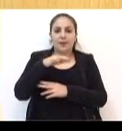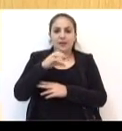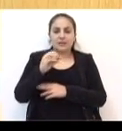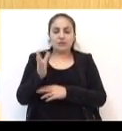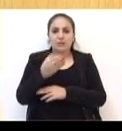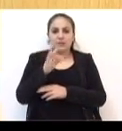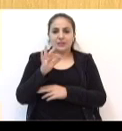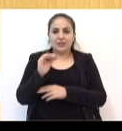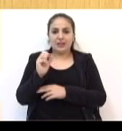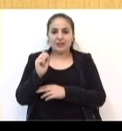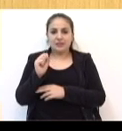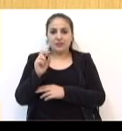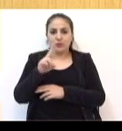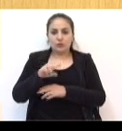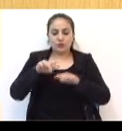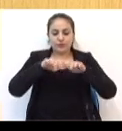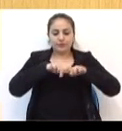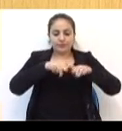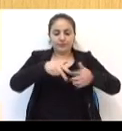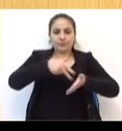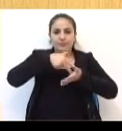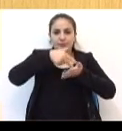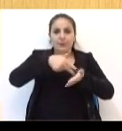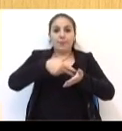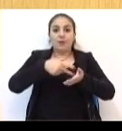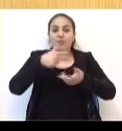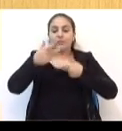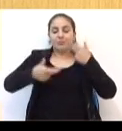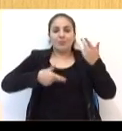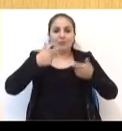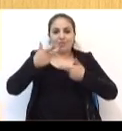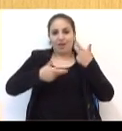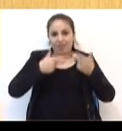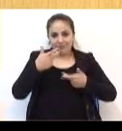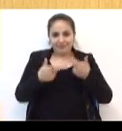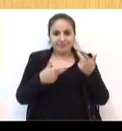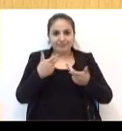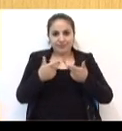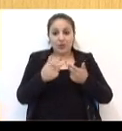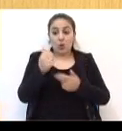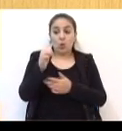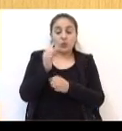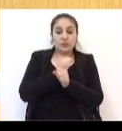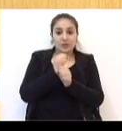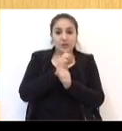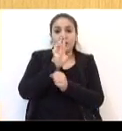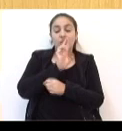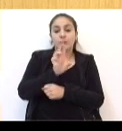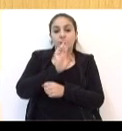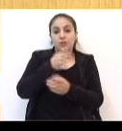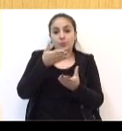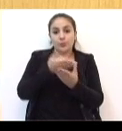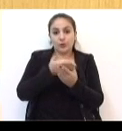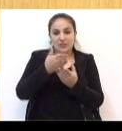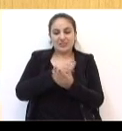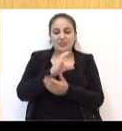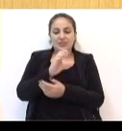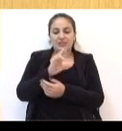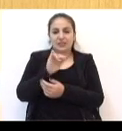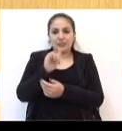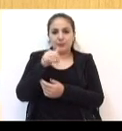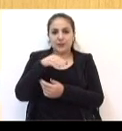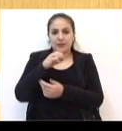a tribuna do Parlamento Municipal para fazer um desabafo. Após 11 anos respondendo um processo criminal,